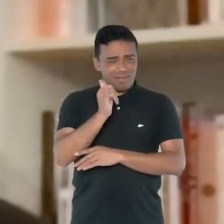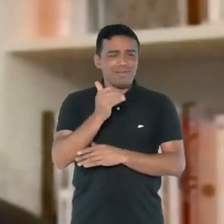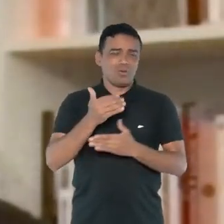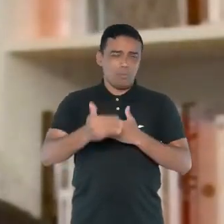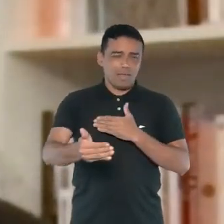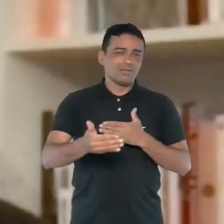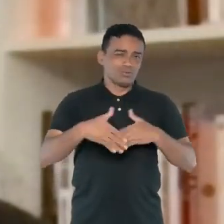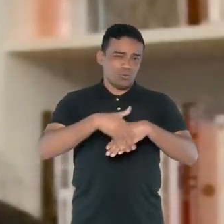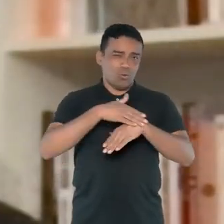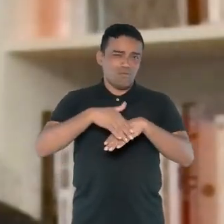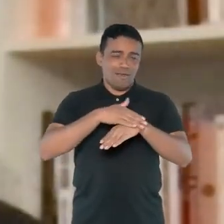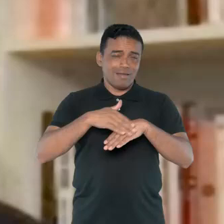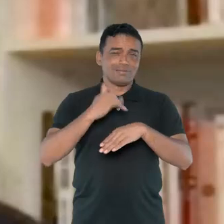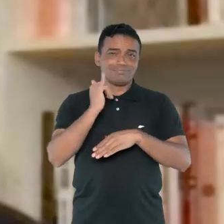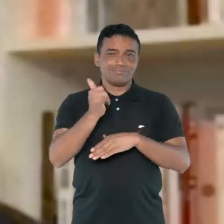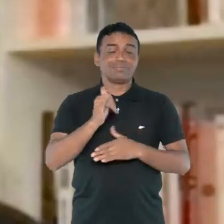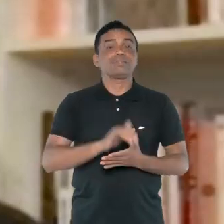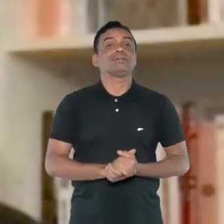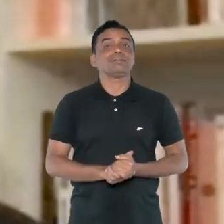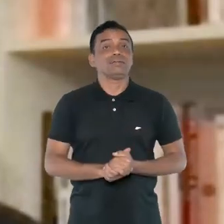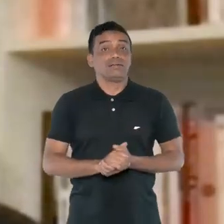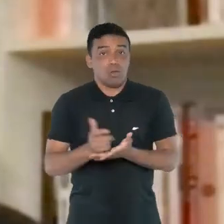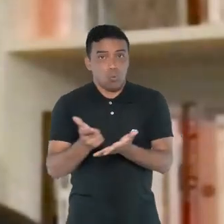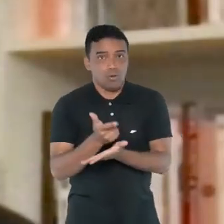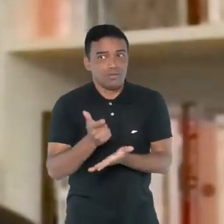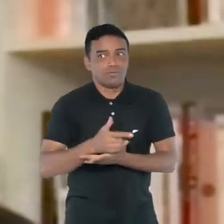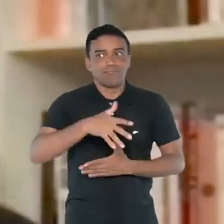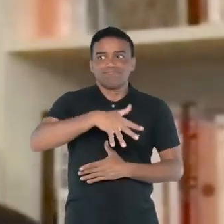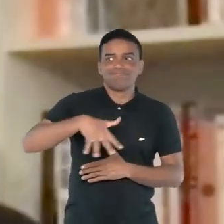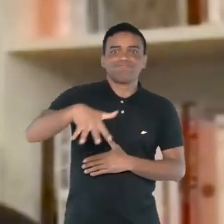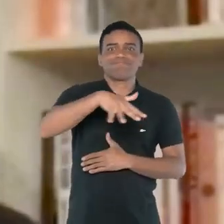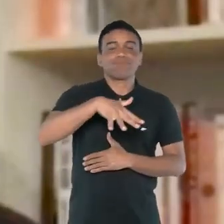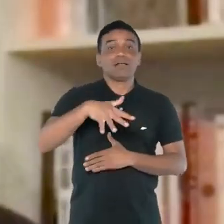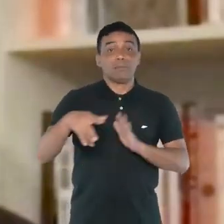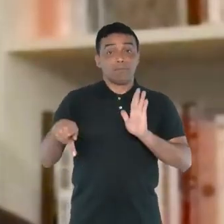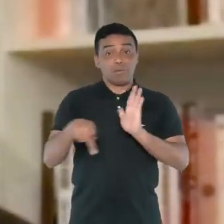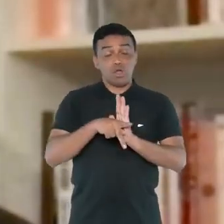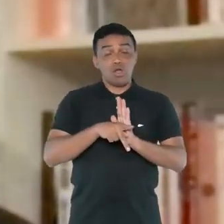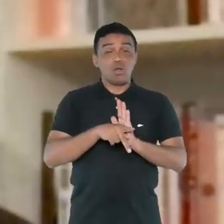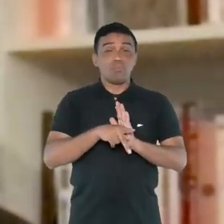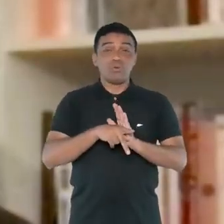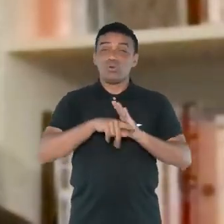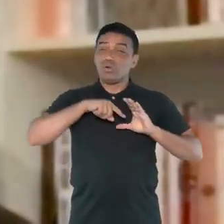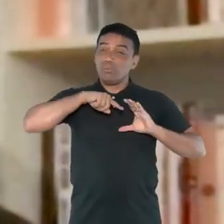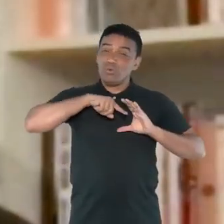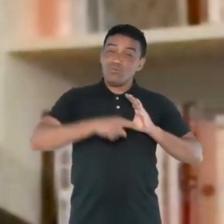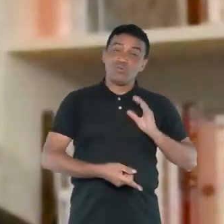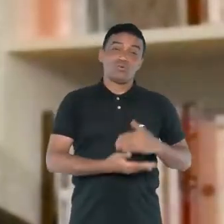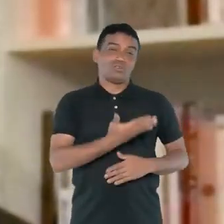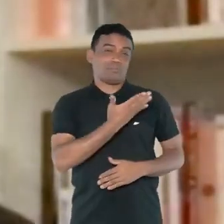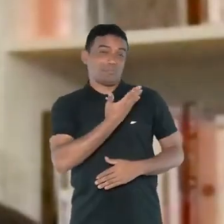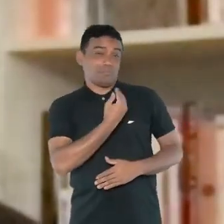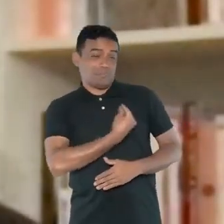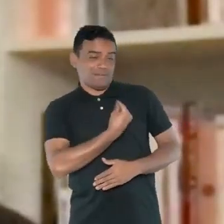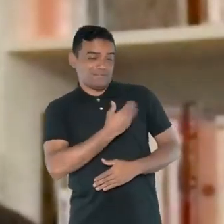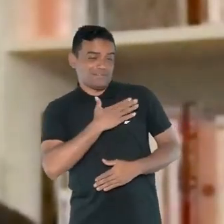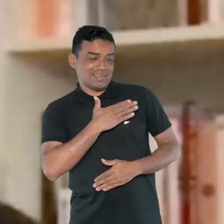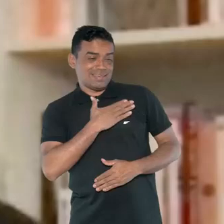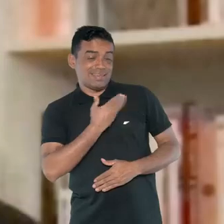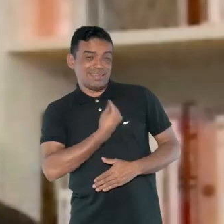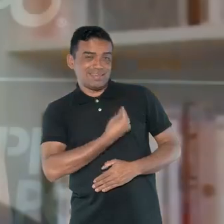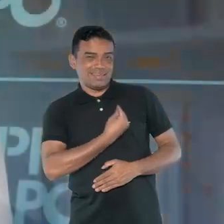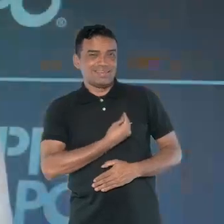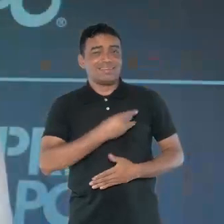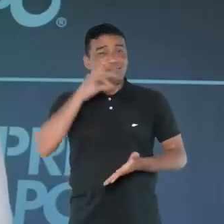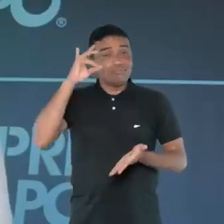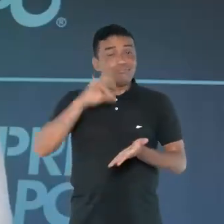livro tem aqui uma dimensão autobiográfica muito forte, memorialista, e isso